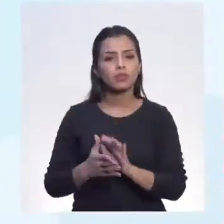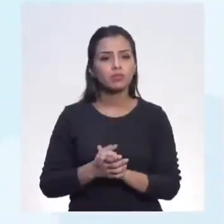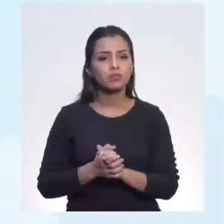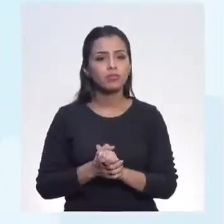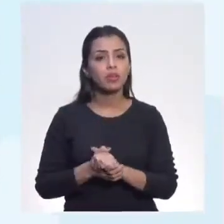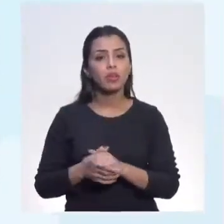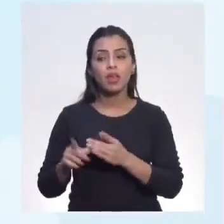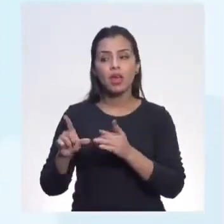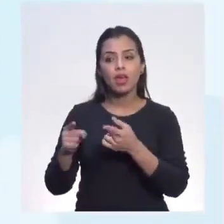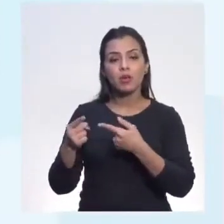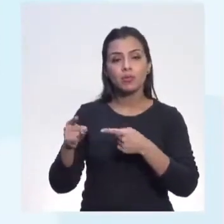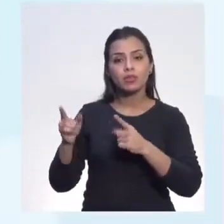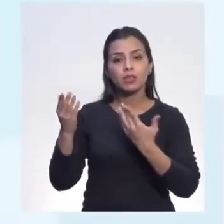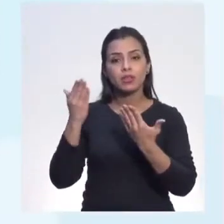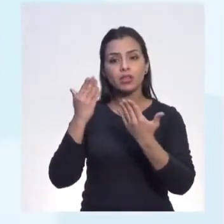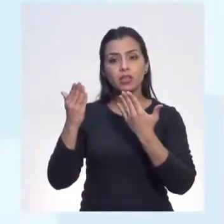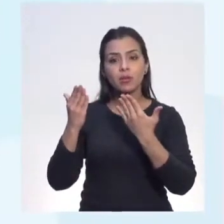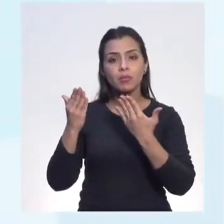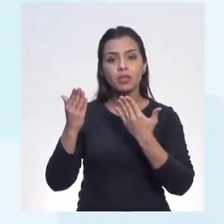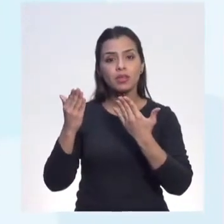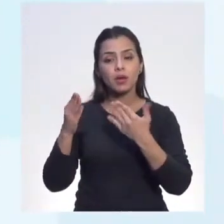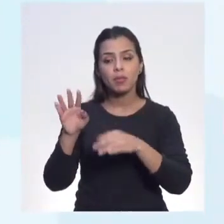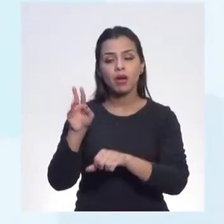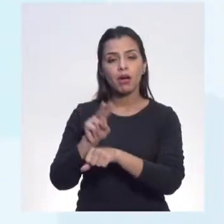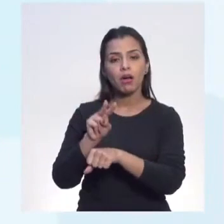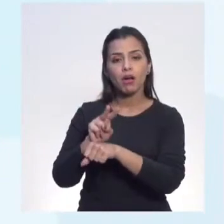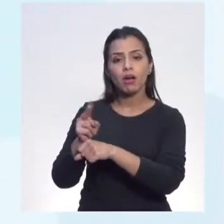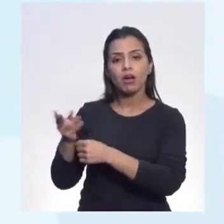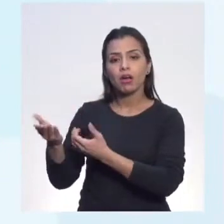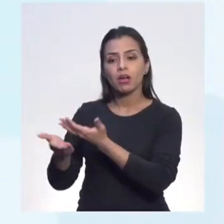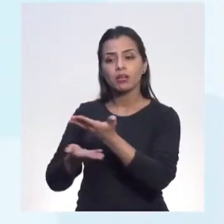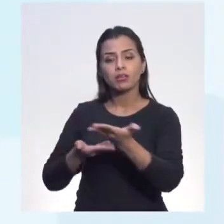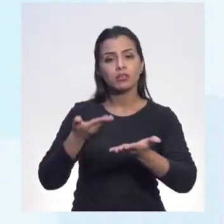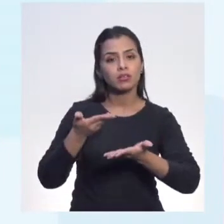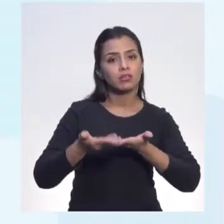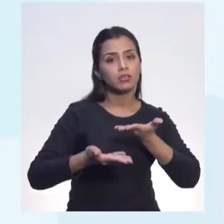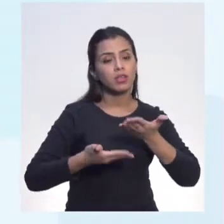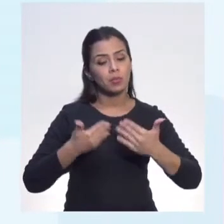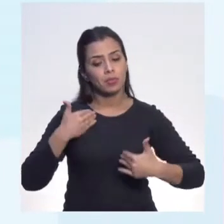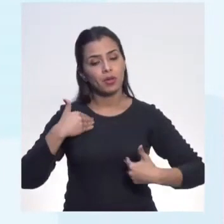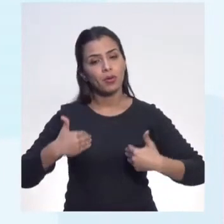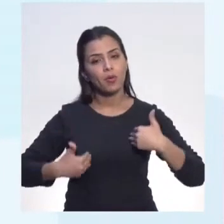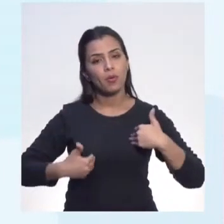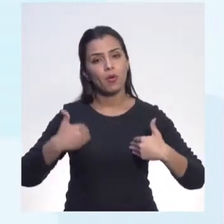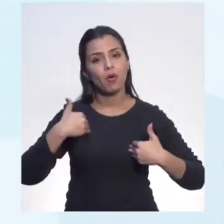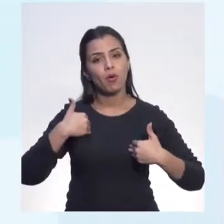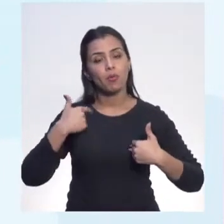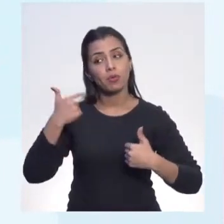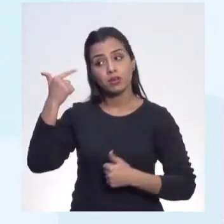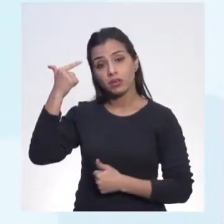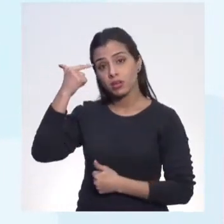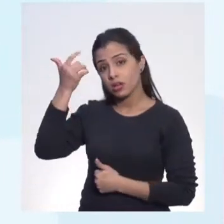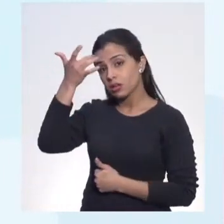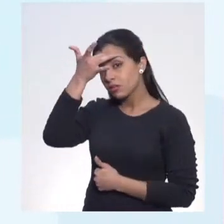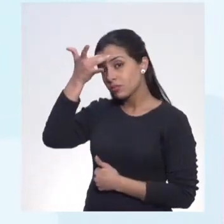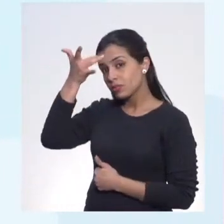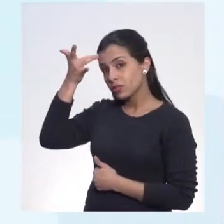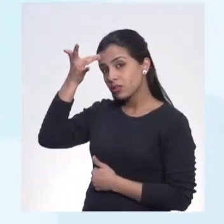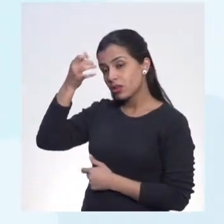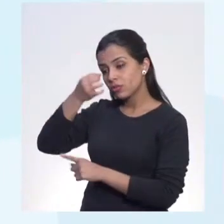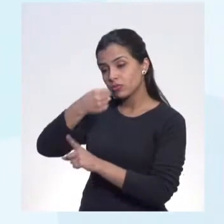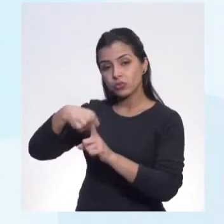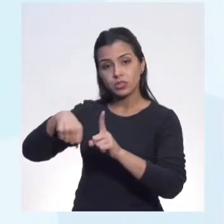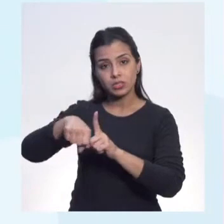dos elementos, som, ritmo, melodia, harmonia, para trabalhar a reabilitação física, mental e social de